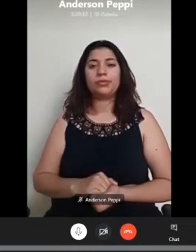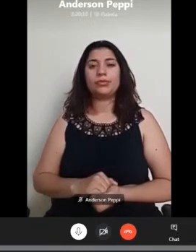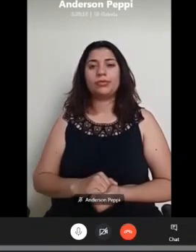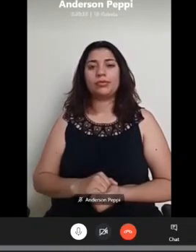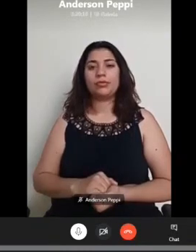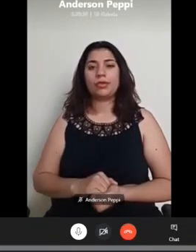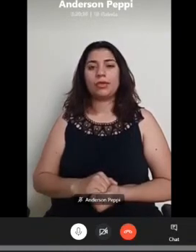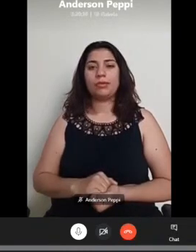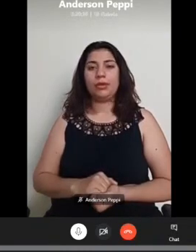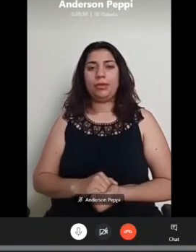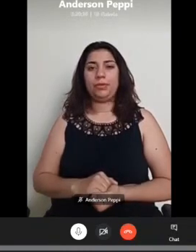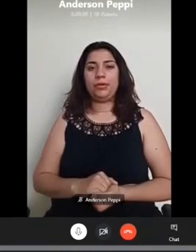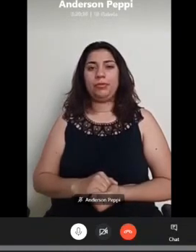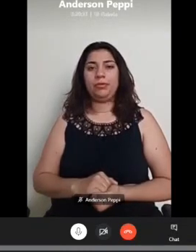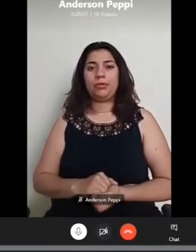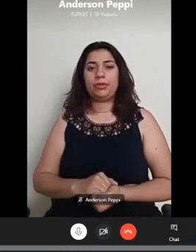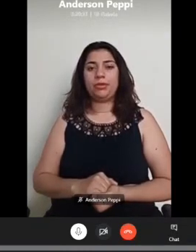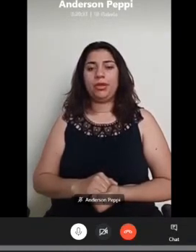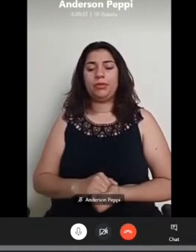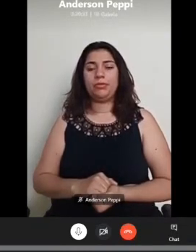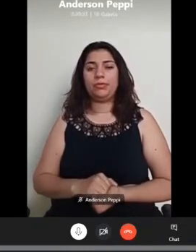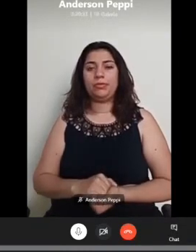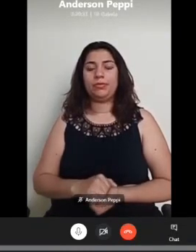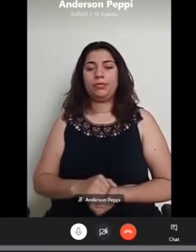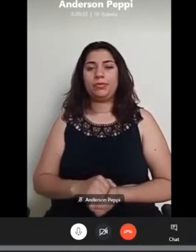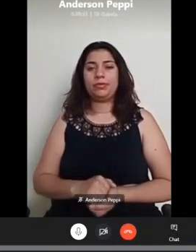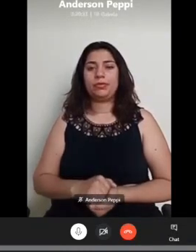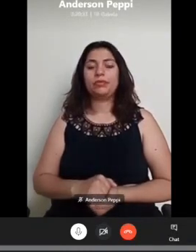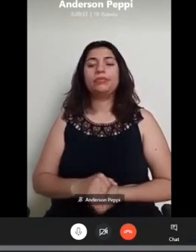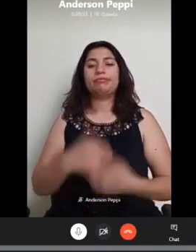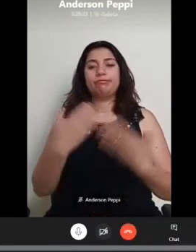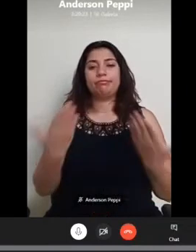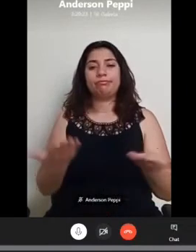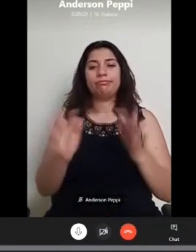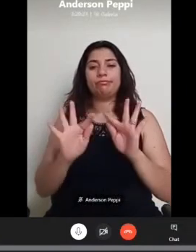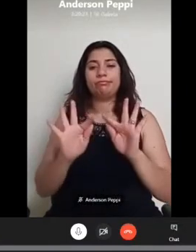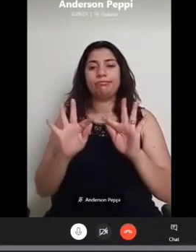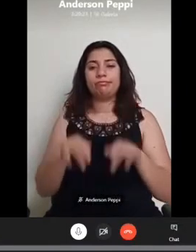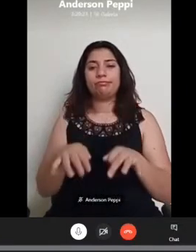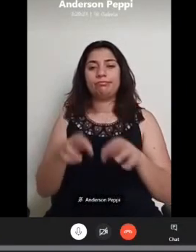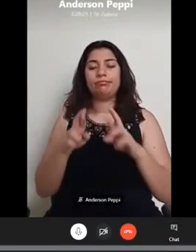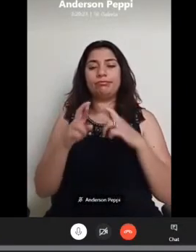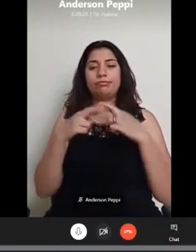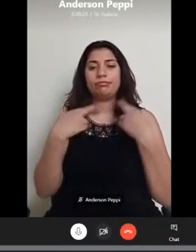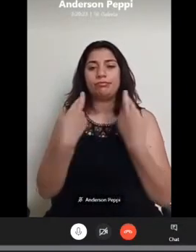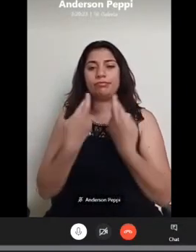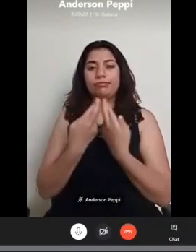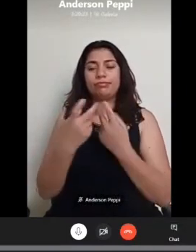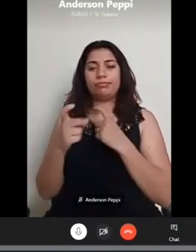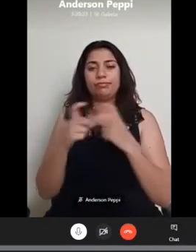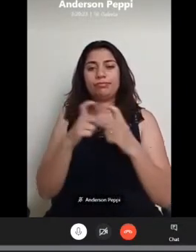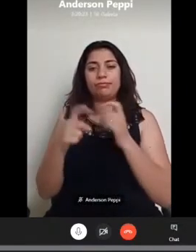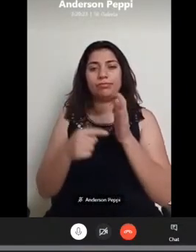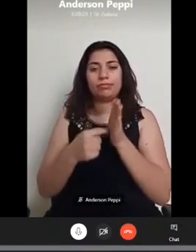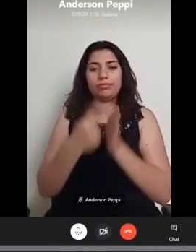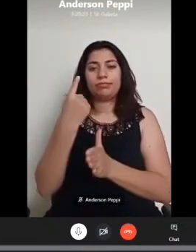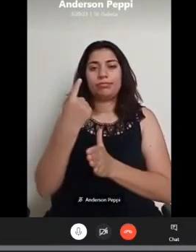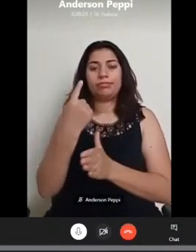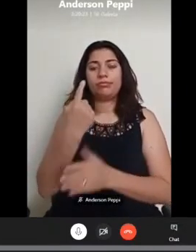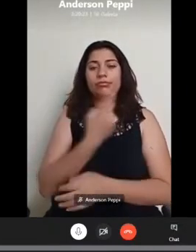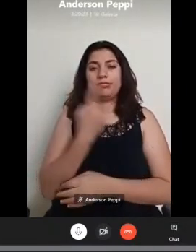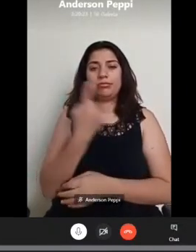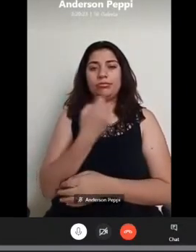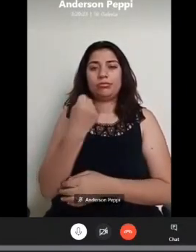Nada mais havendo para tratar, declaro encerrada a primeira sessão da 18ª legislatura, desejando